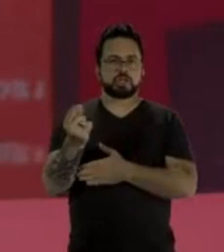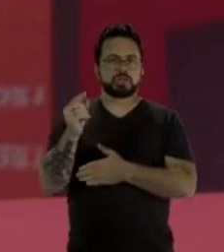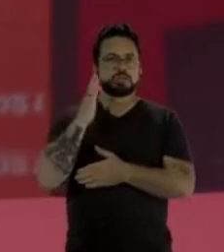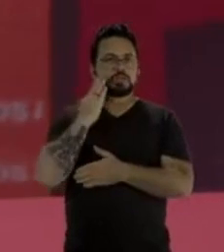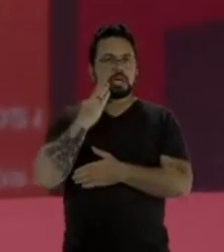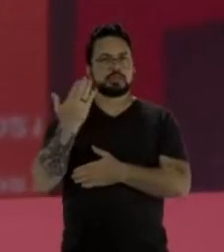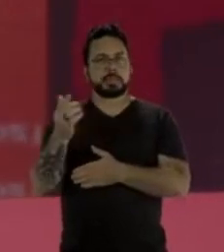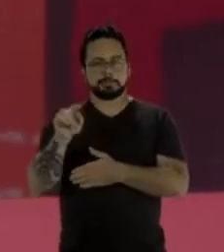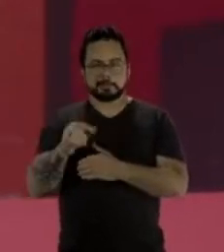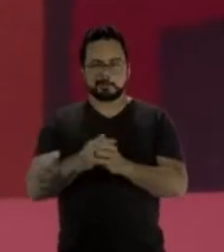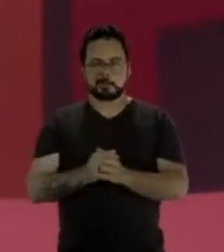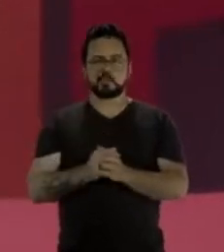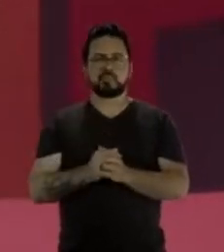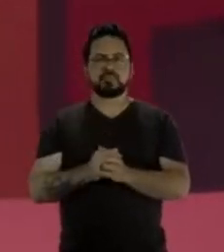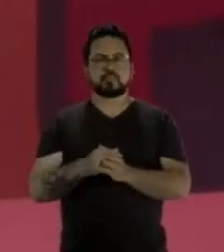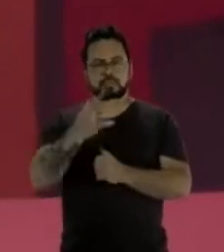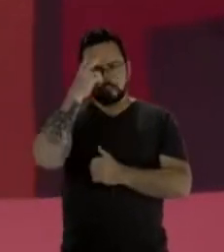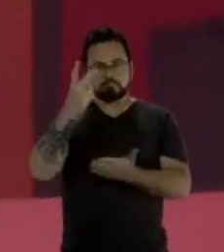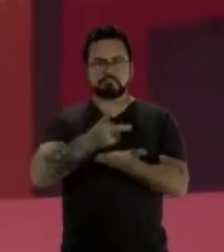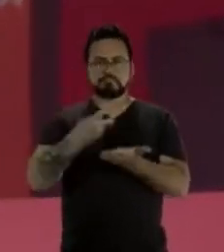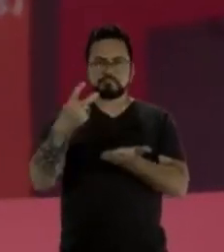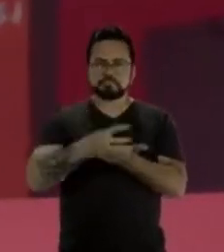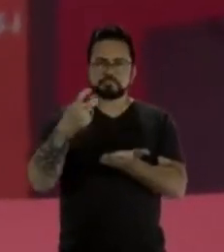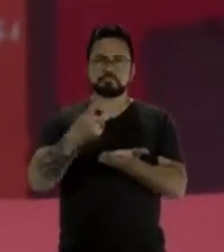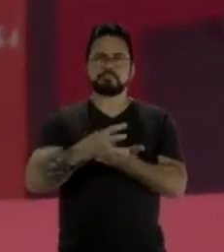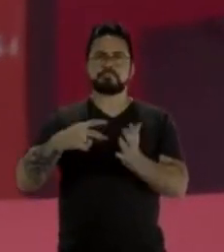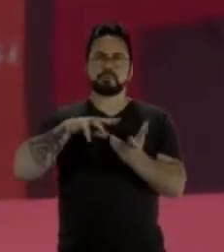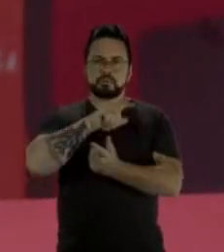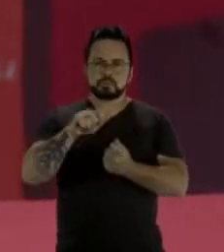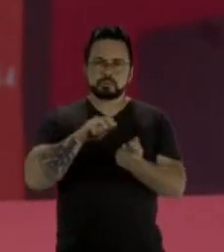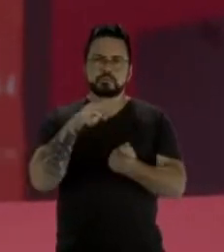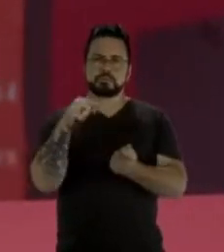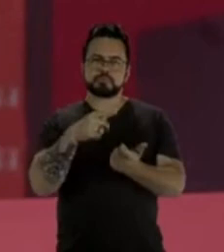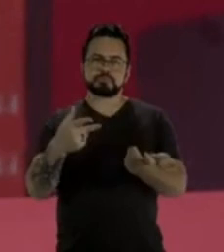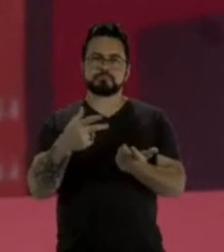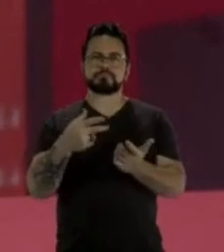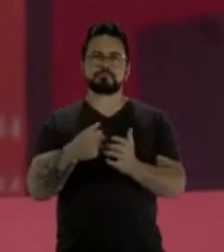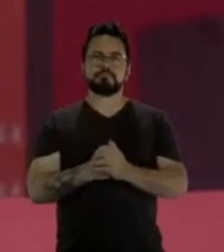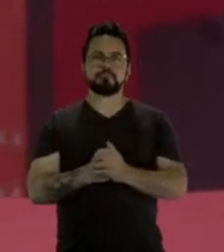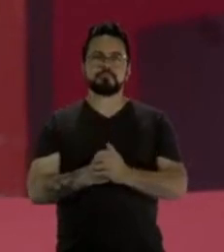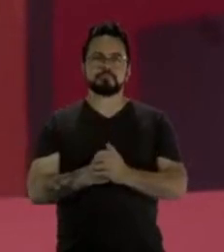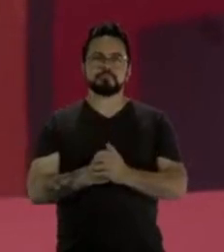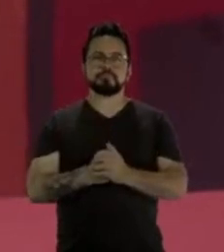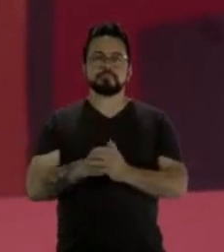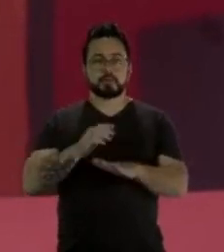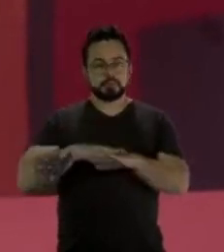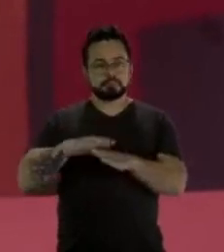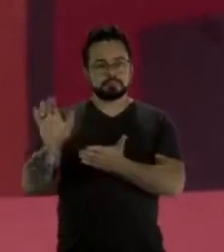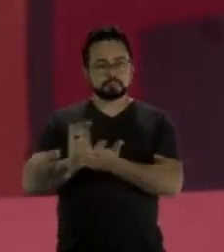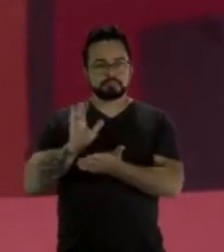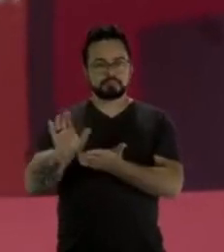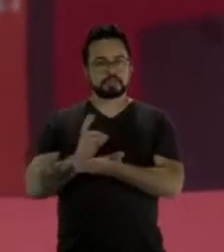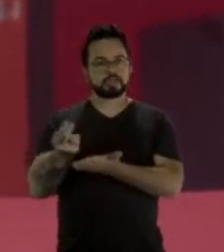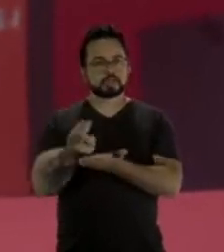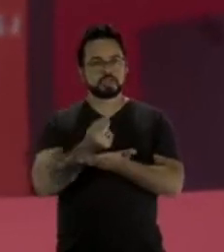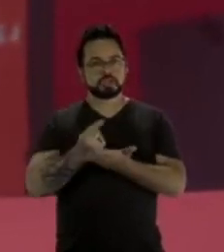que o manejo, que o extrativismo de forma sustentável, enfim, ele gera lucro sem ferir